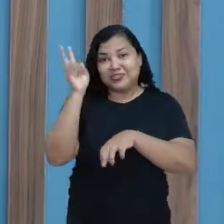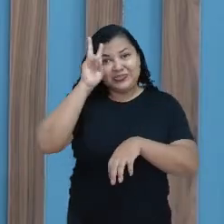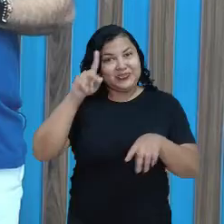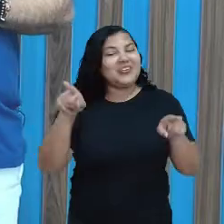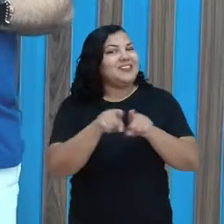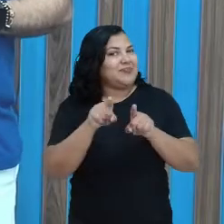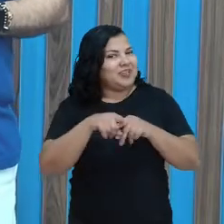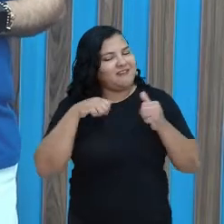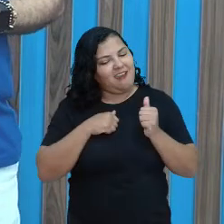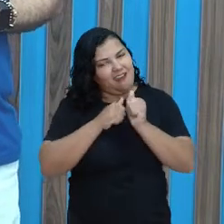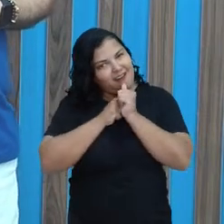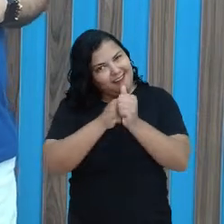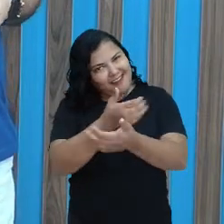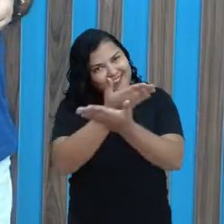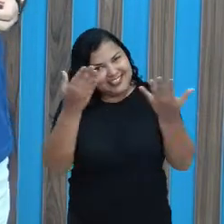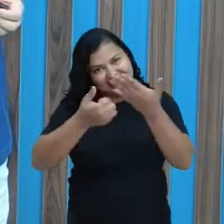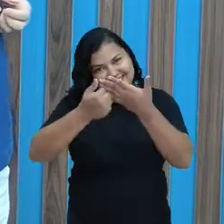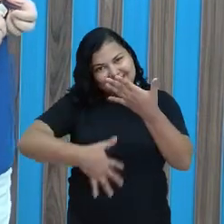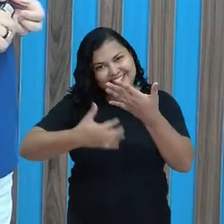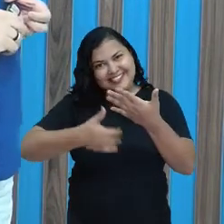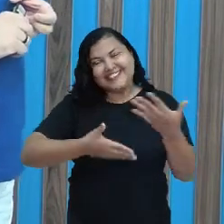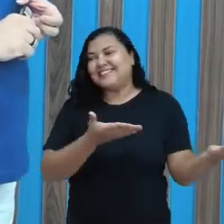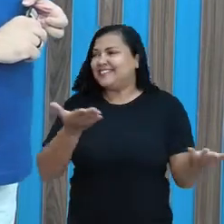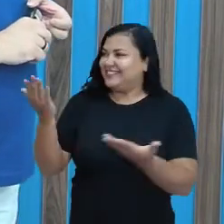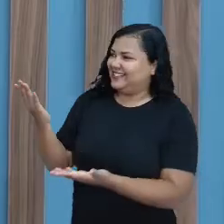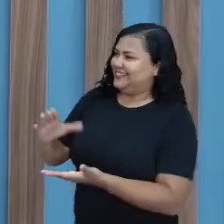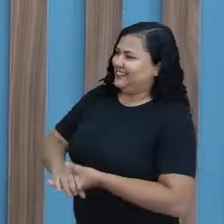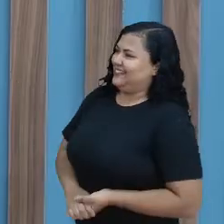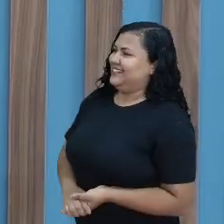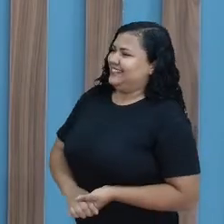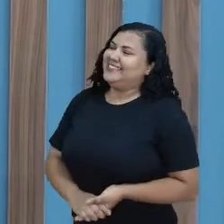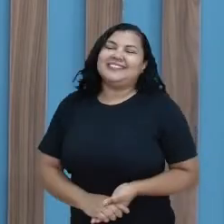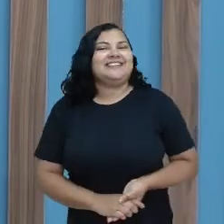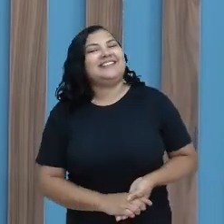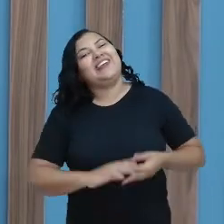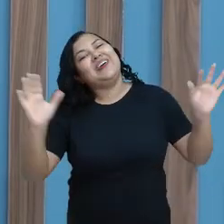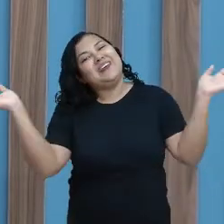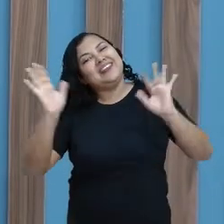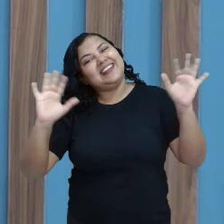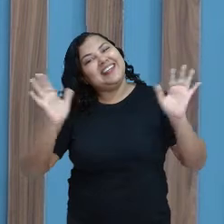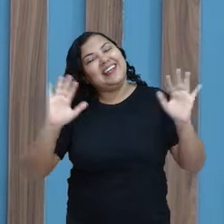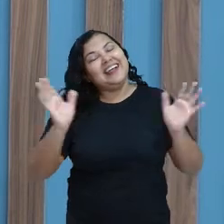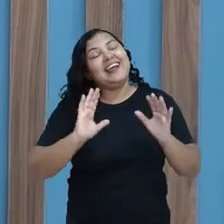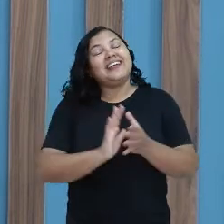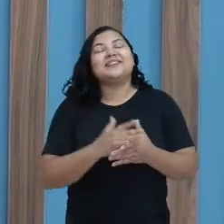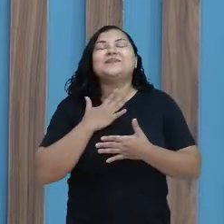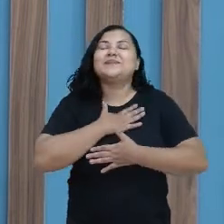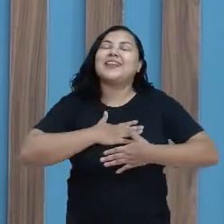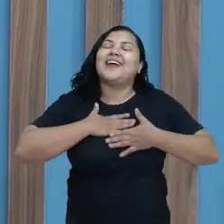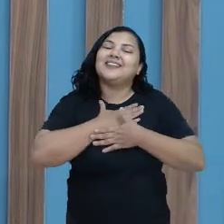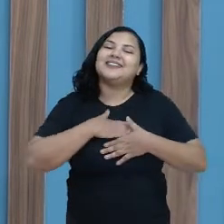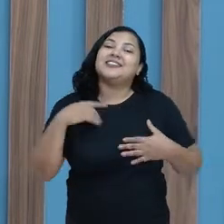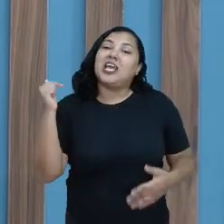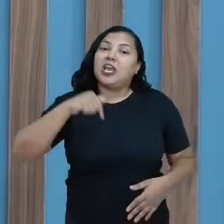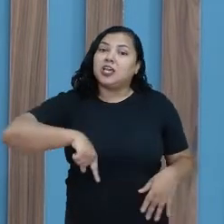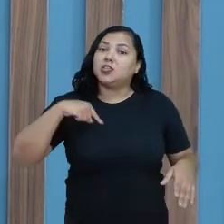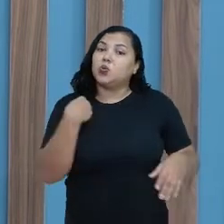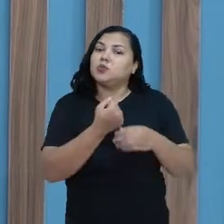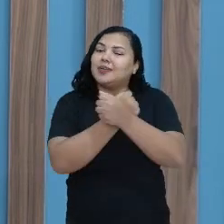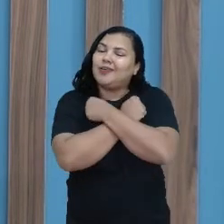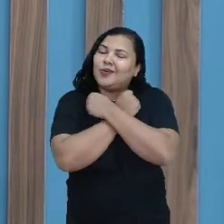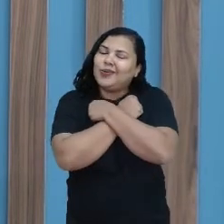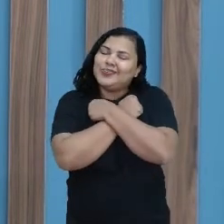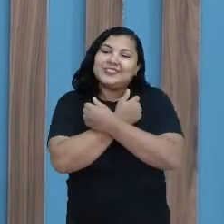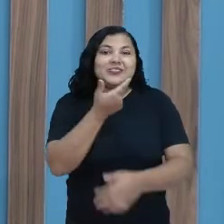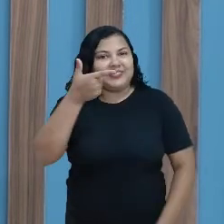vai acompanhar vocês no chat. Então, Giorgio, faz teu nome aí. Alô, rapaziada. É uma satisfação a gente se reencontrar. Nós já